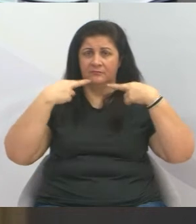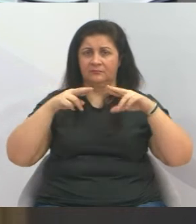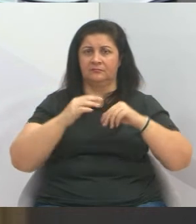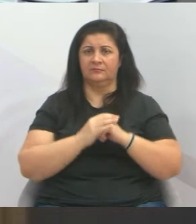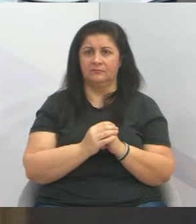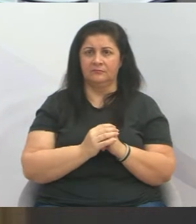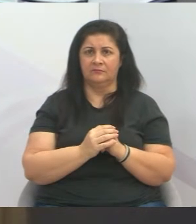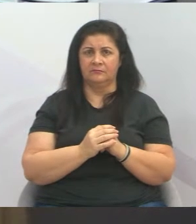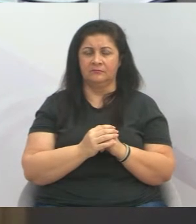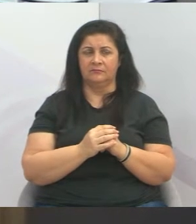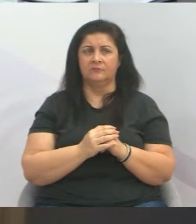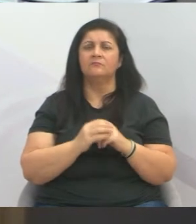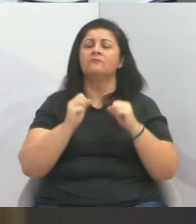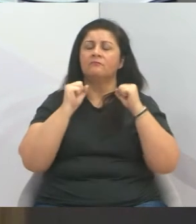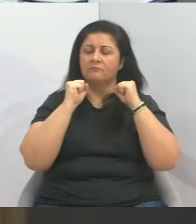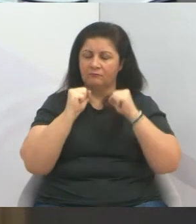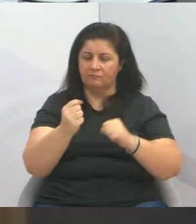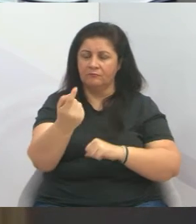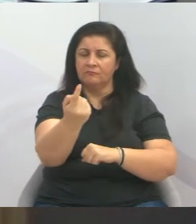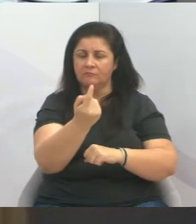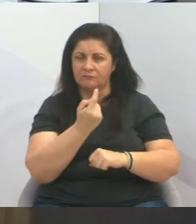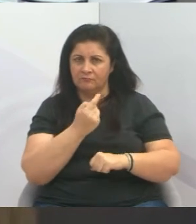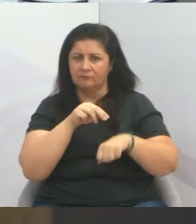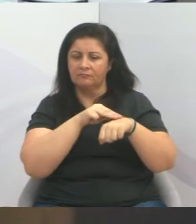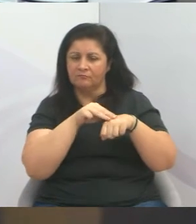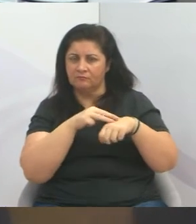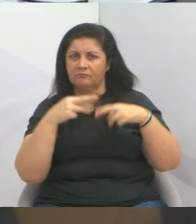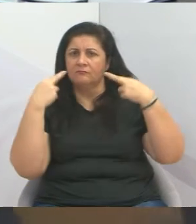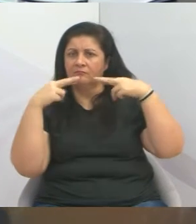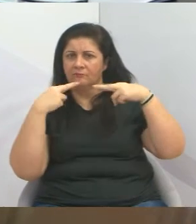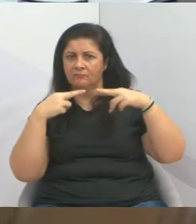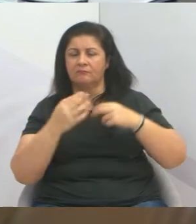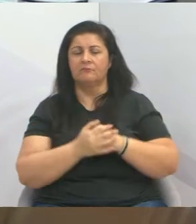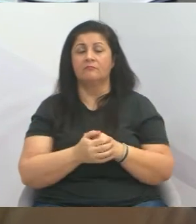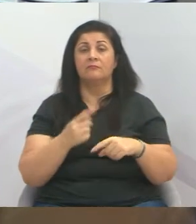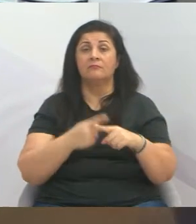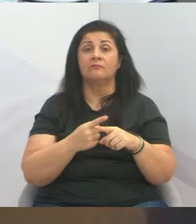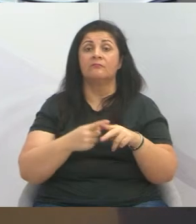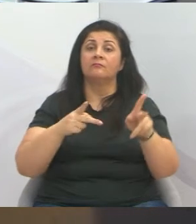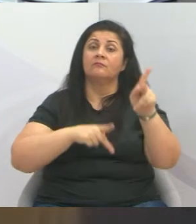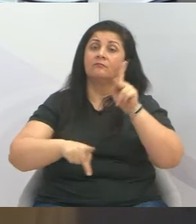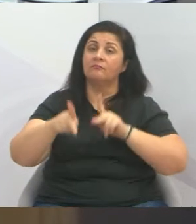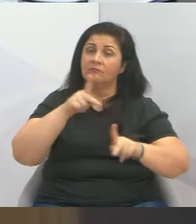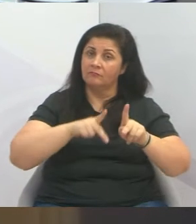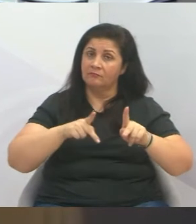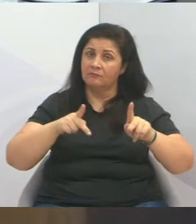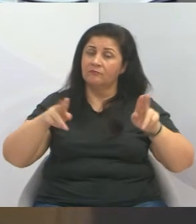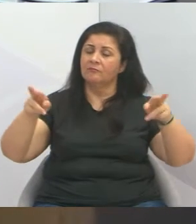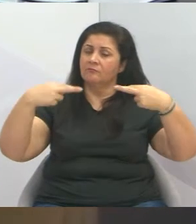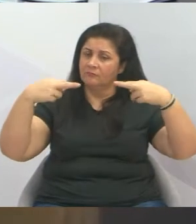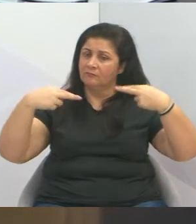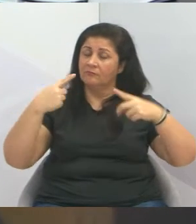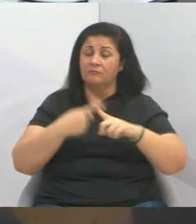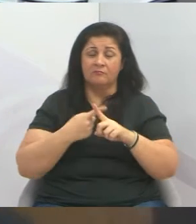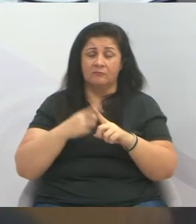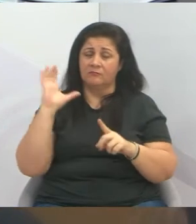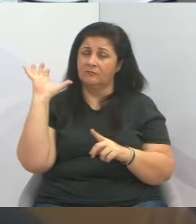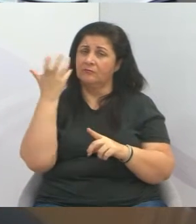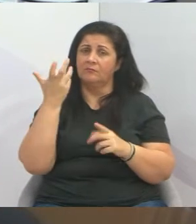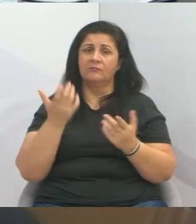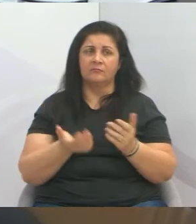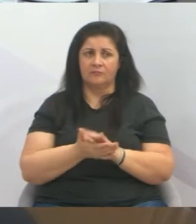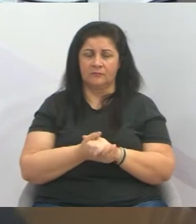pode não reclamar onde que eu tiver o que quantos municípios reclama porque tá acontecendo na cidade de Jacareí